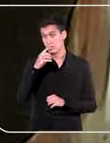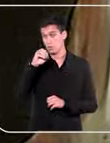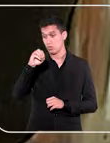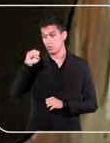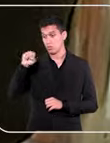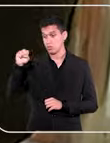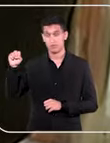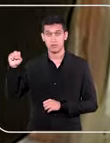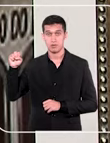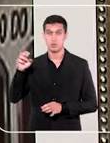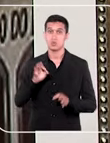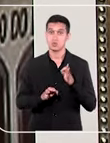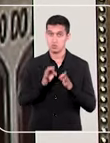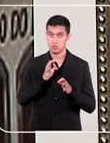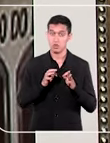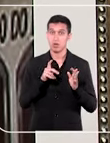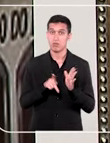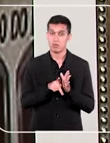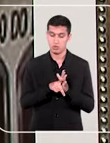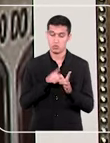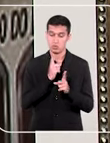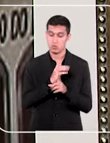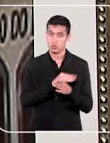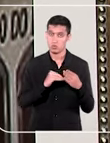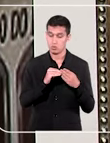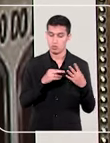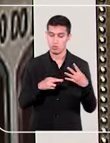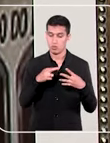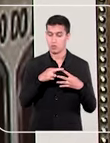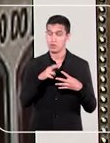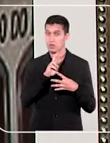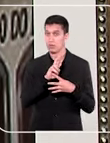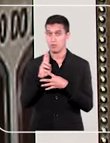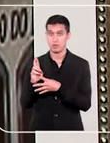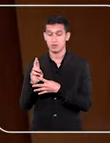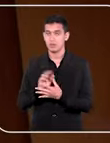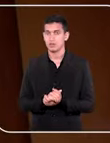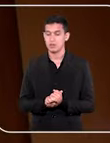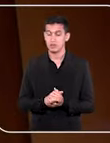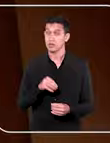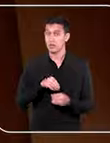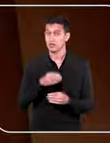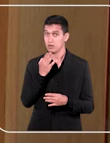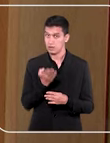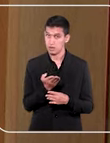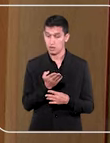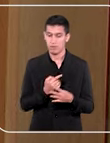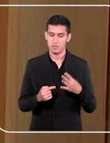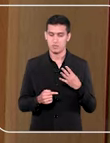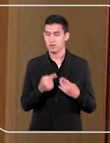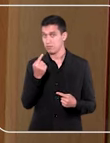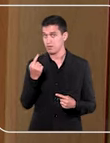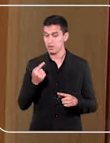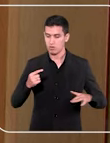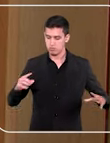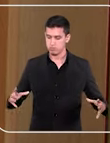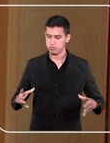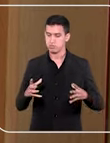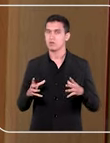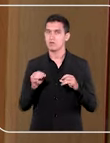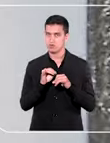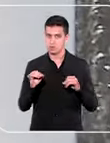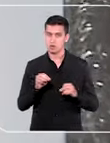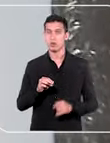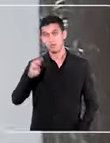tema 1088, julgado sob o rito dos recursos repetitivos. Nele, a 1ª Seção confirmou que o